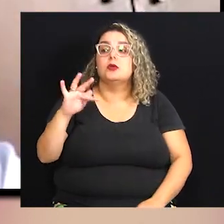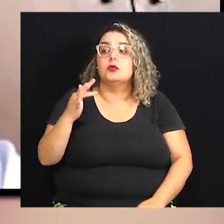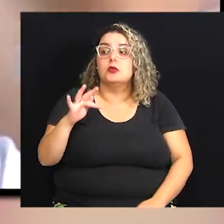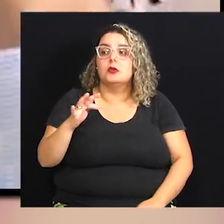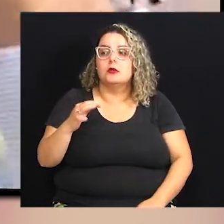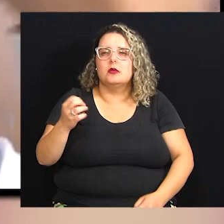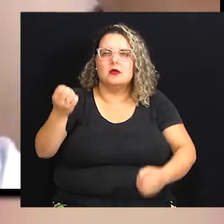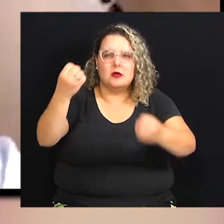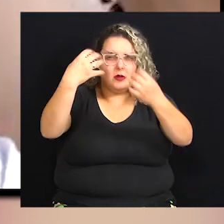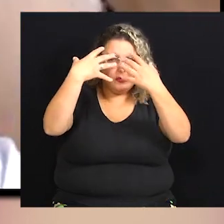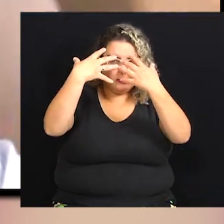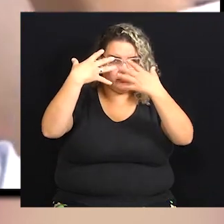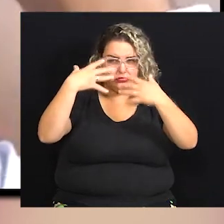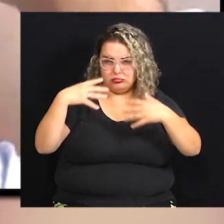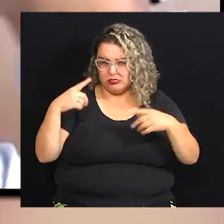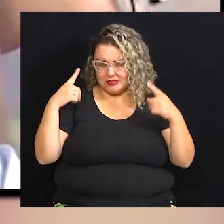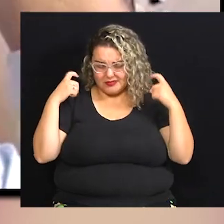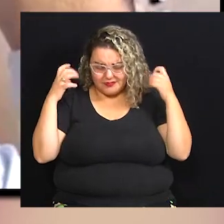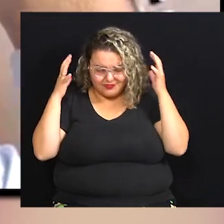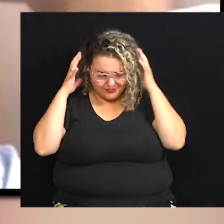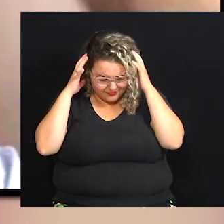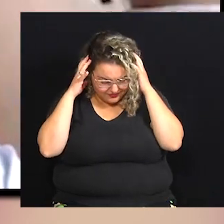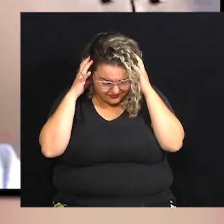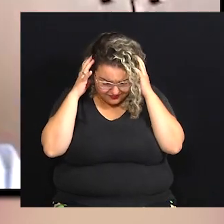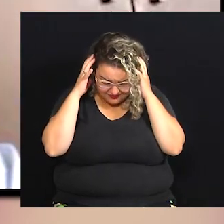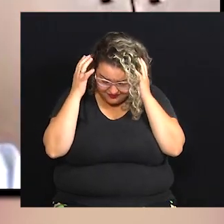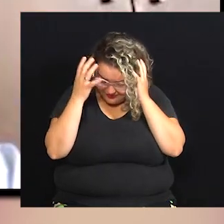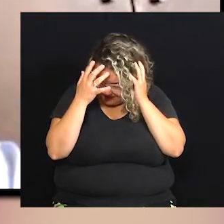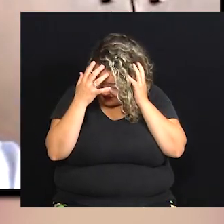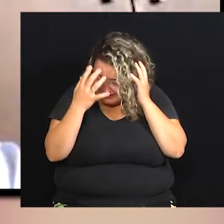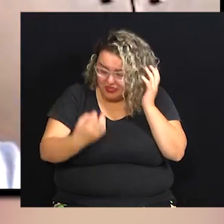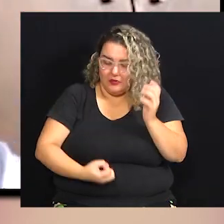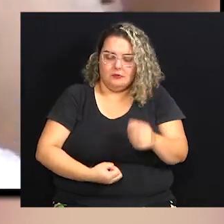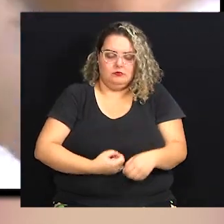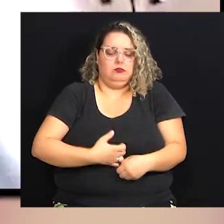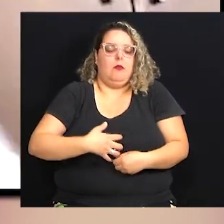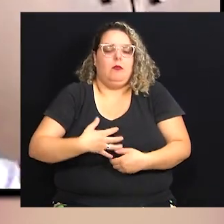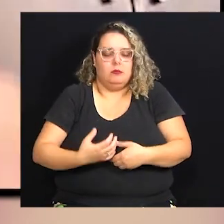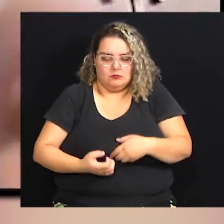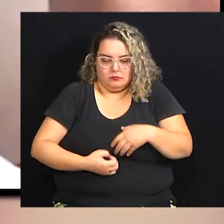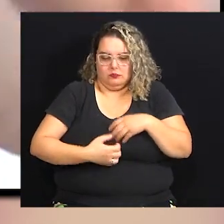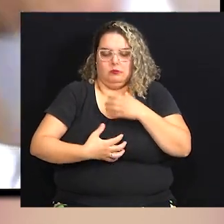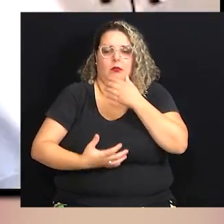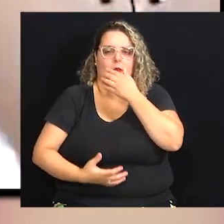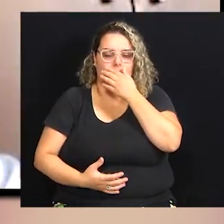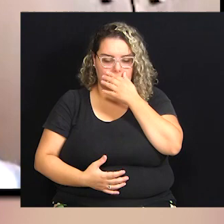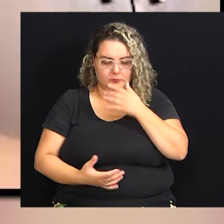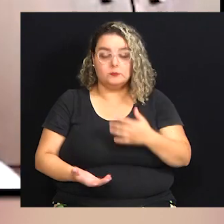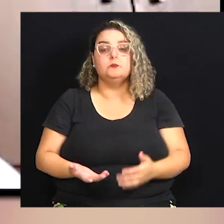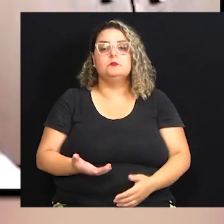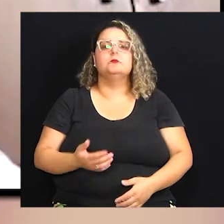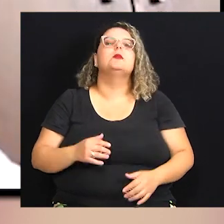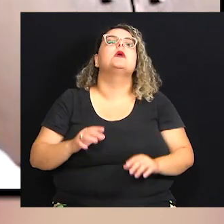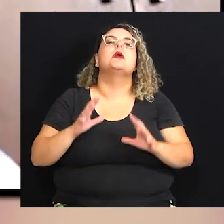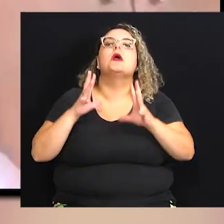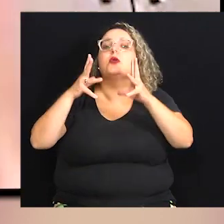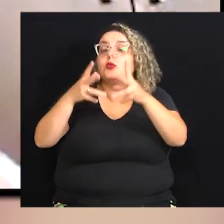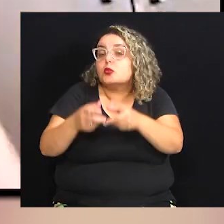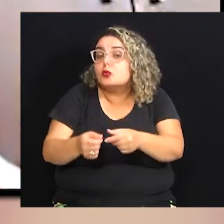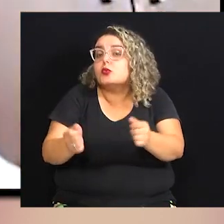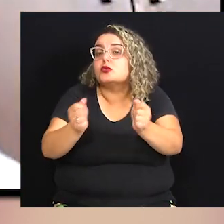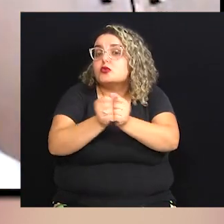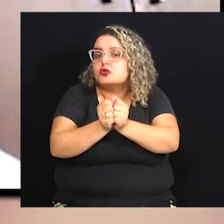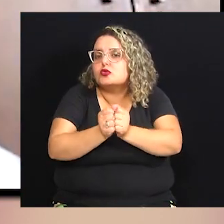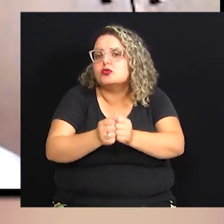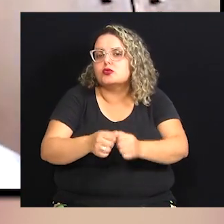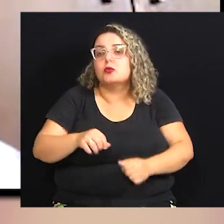dor, a luz incomodar, o barulho incomodar, por vezes vem com náusea. Então, são características que contemplam